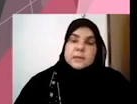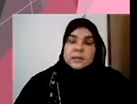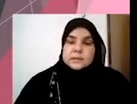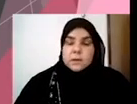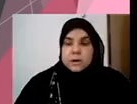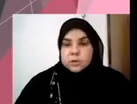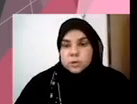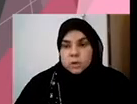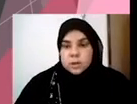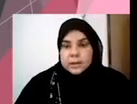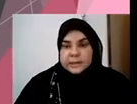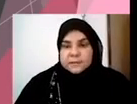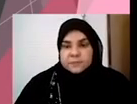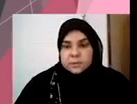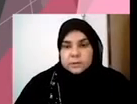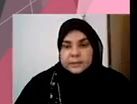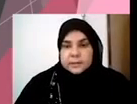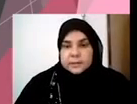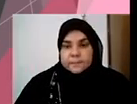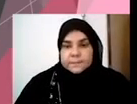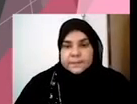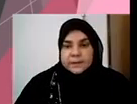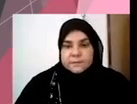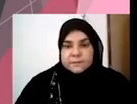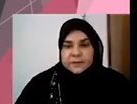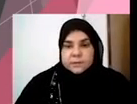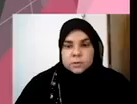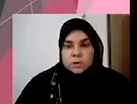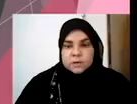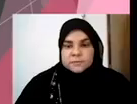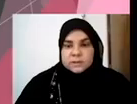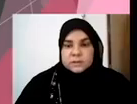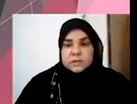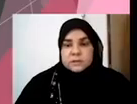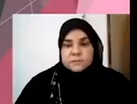10. Então, onde eu colocaria a vírgula? Aqui, né? Vai ficar